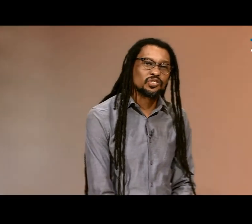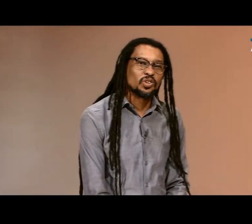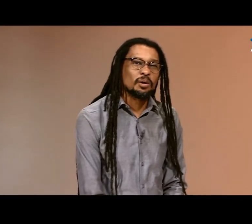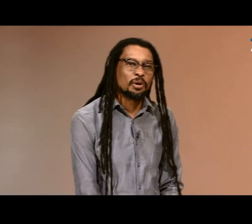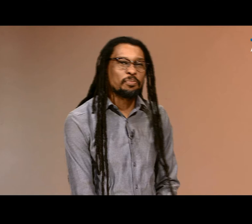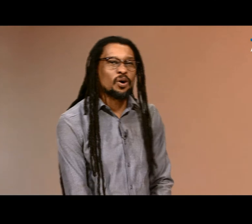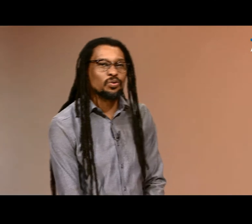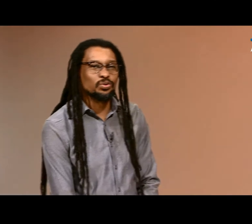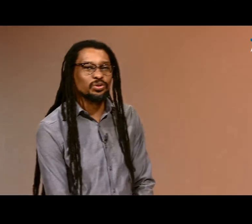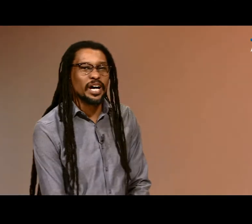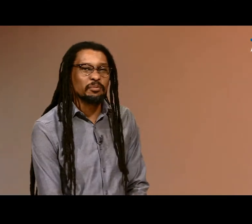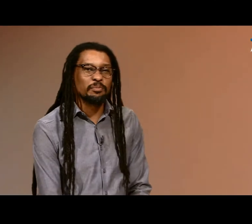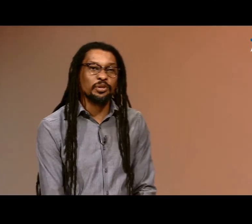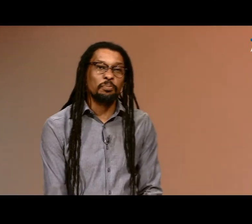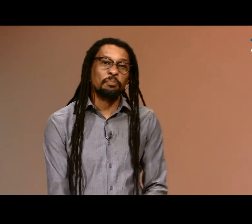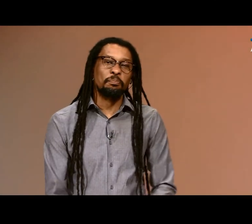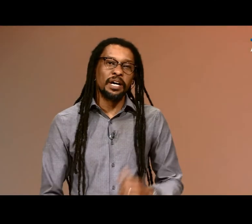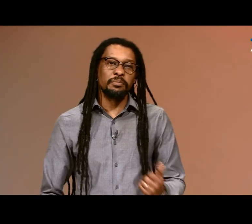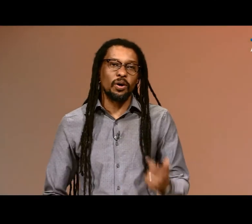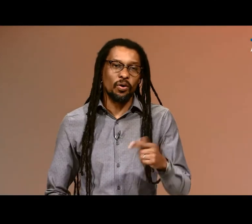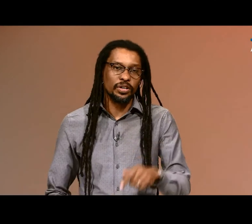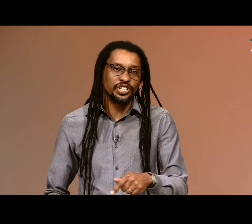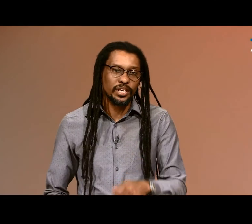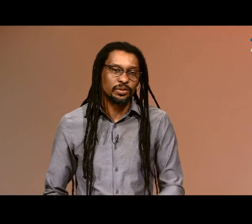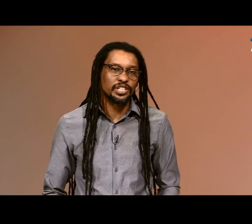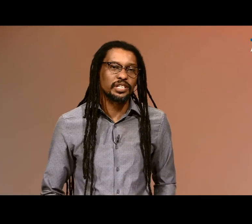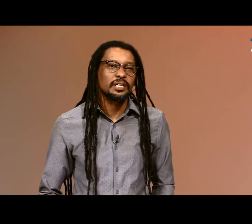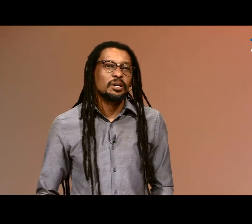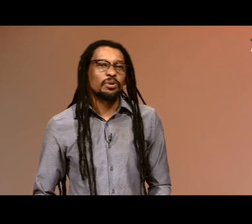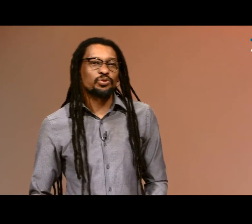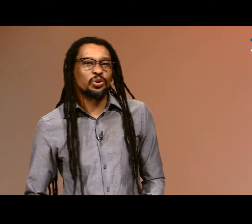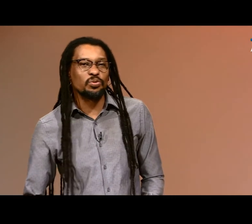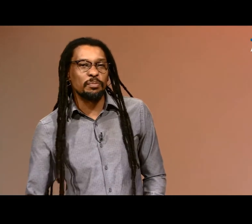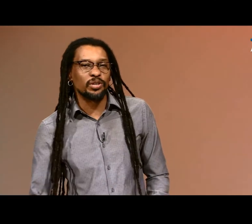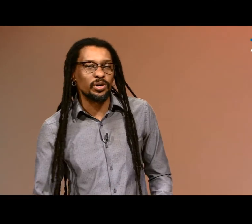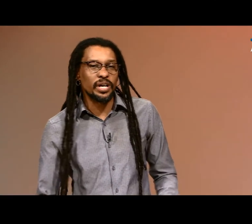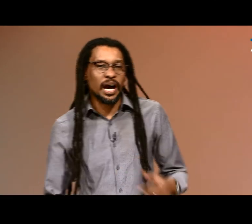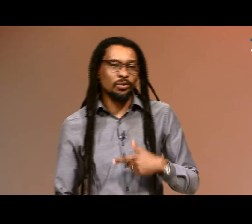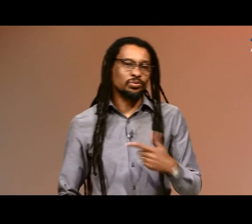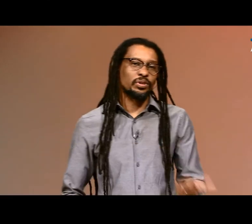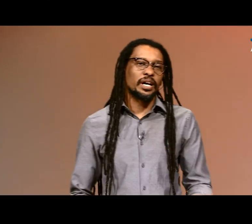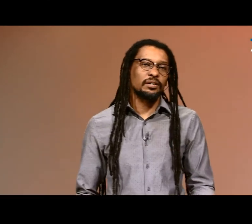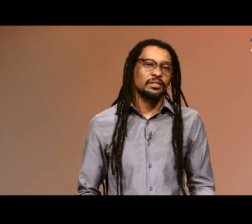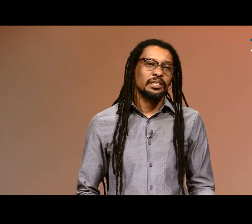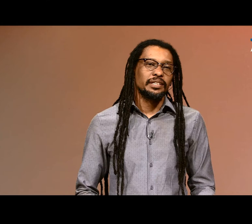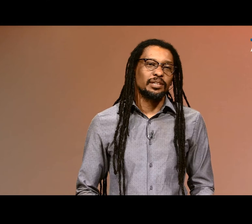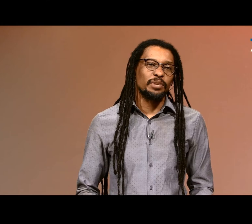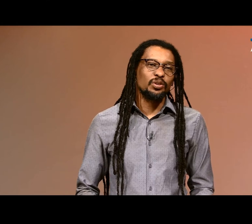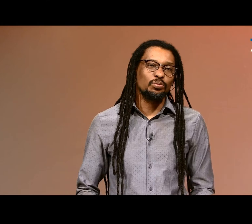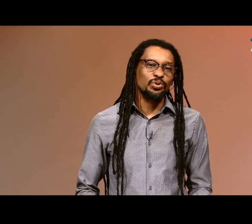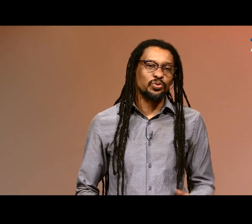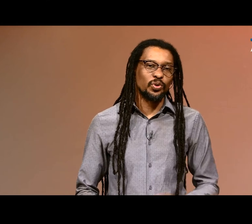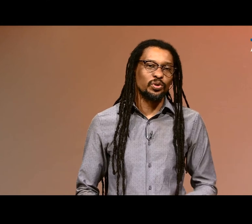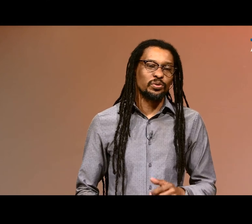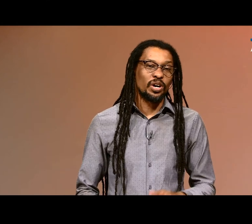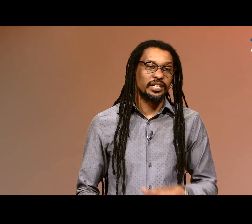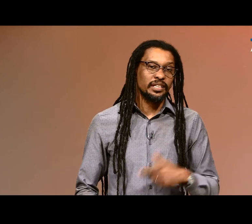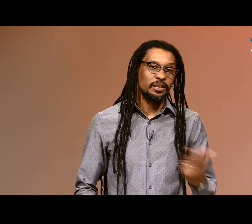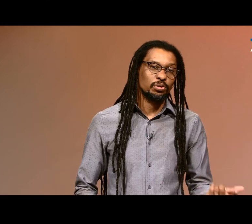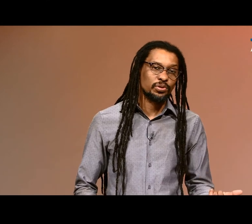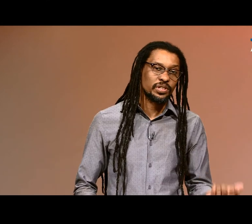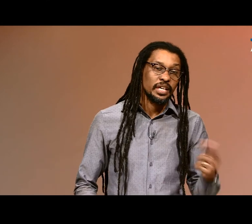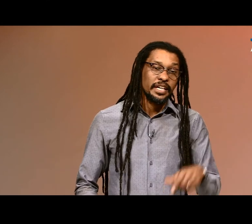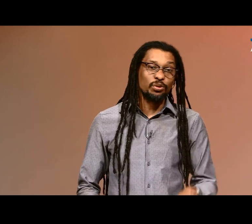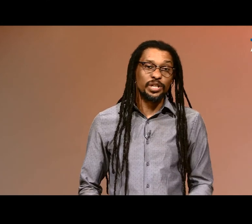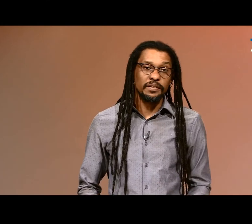Floyd sobe ao palco do Dharma Brew Pub hoje à noite para um show com repertório autoral e também com muito folk, rock